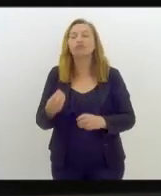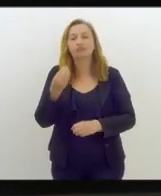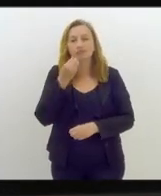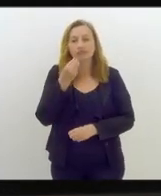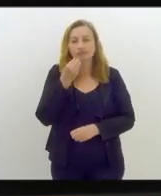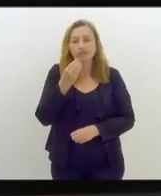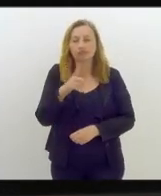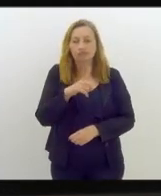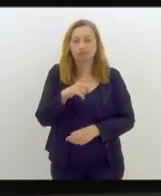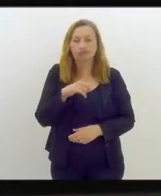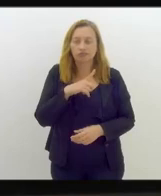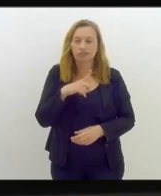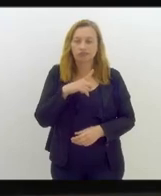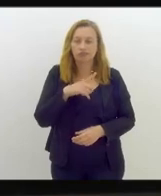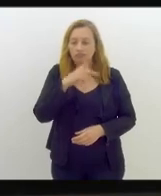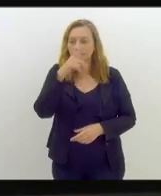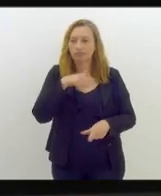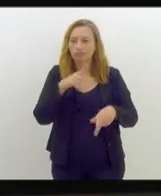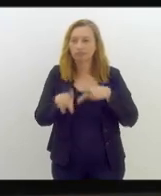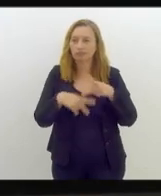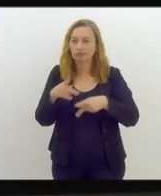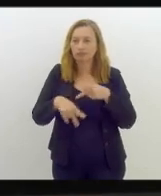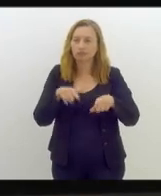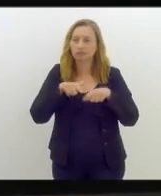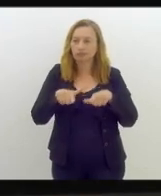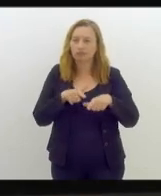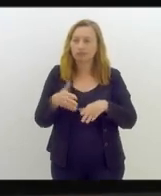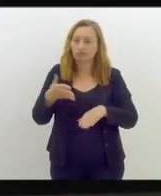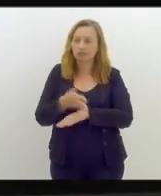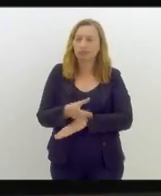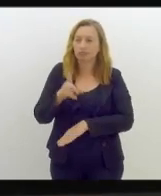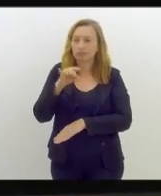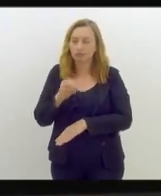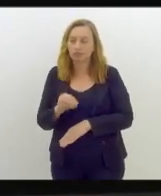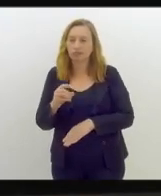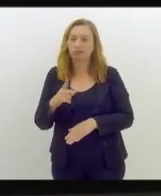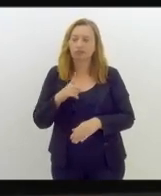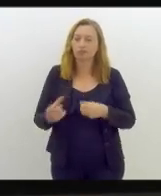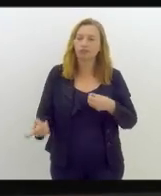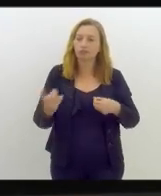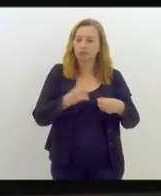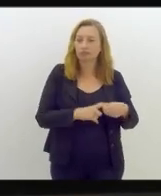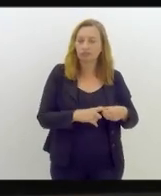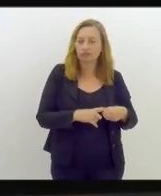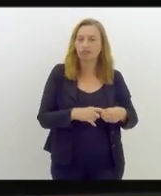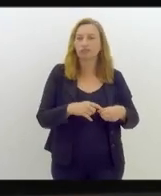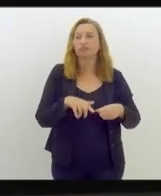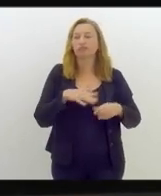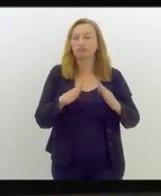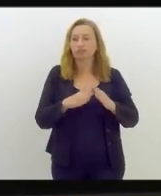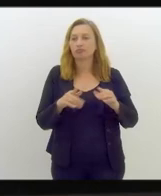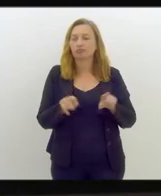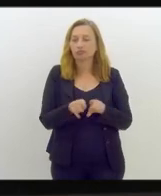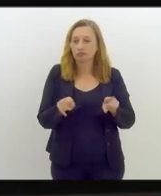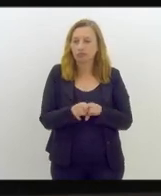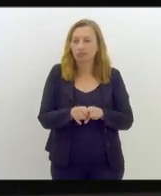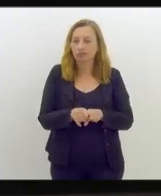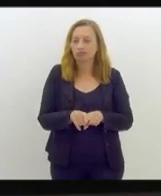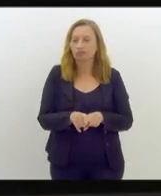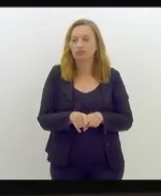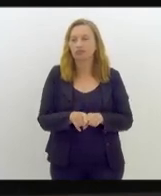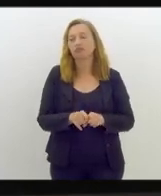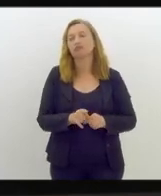oportunidade ao trabalhador de chegar mais cedo no trabalho e, ao mesmo tempo, garantindo a ele no retorno da volta da sua casa também, o trem expresso